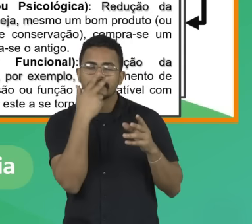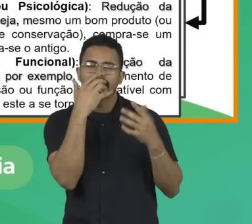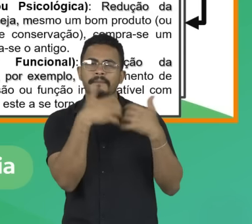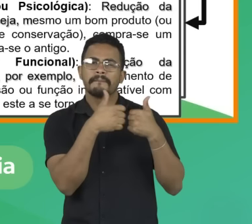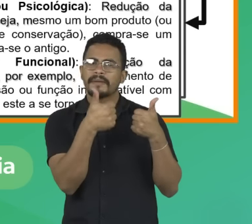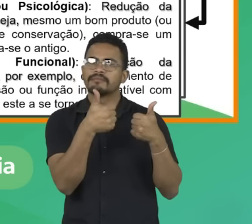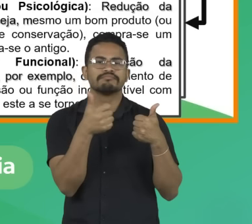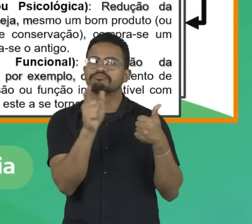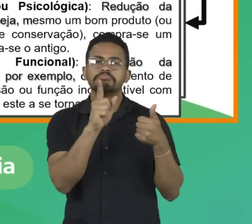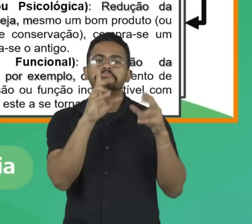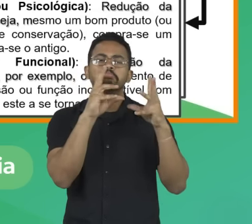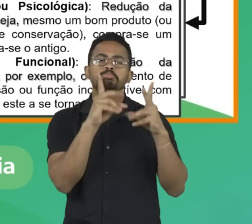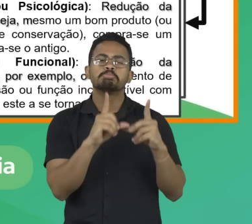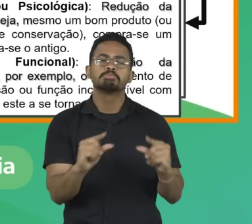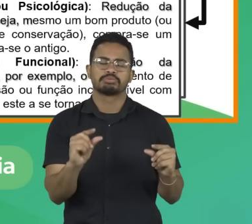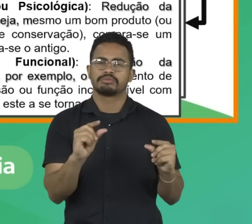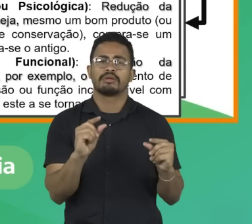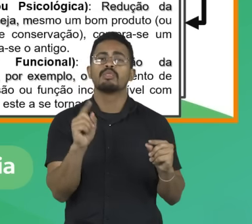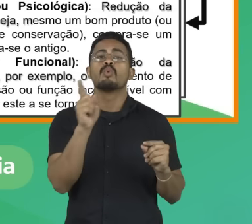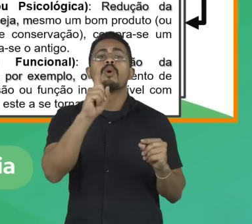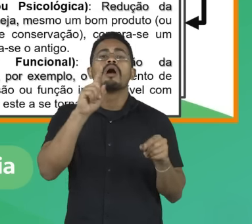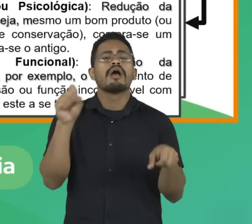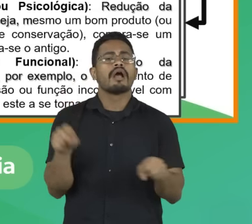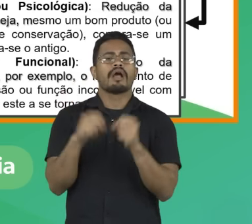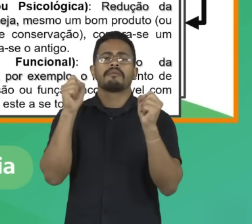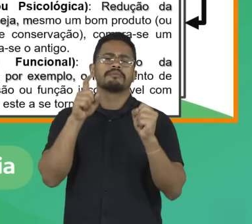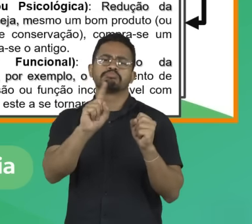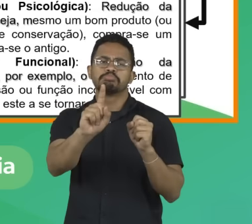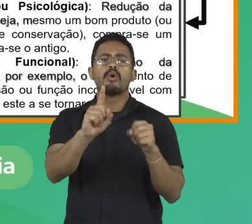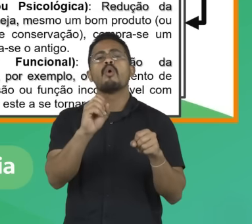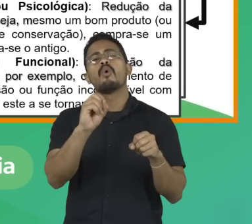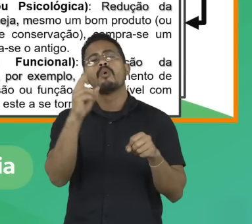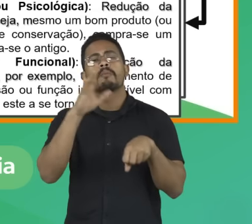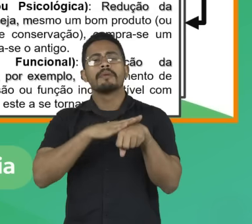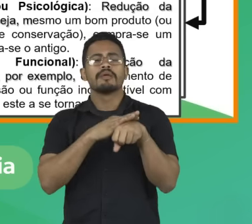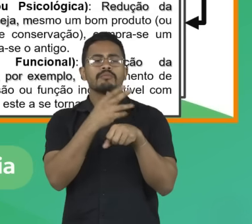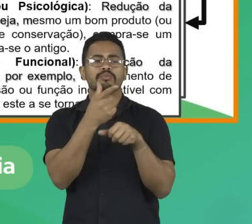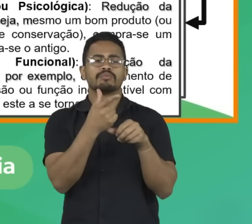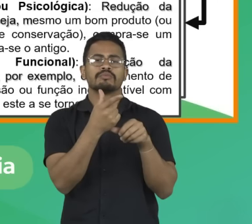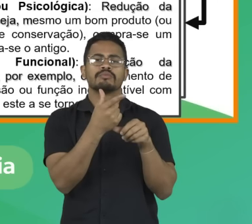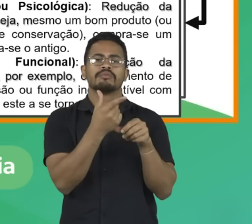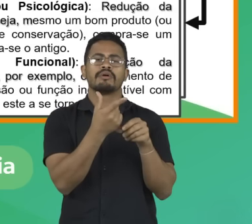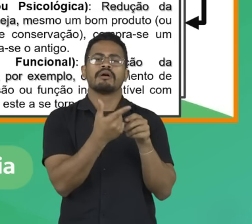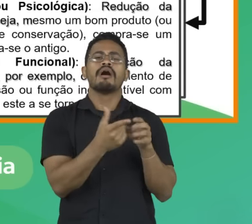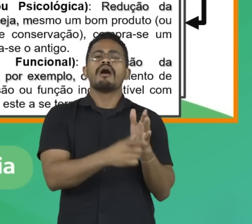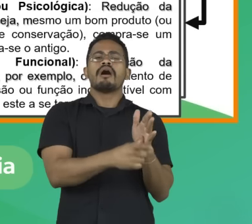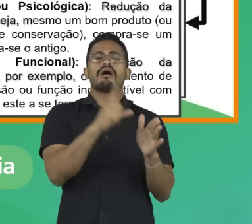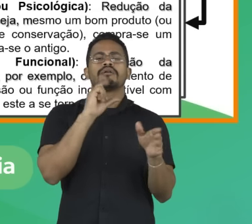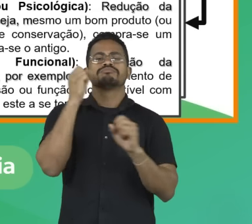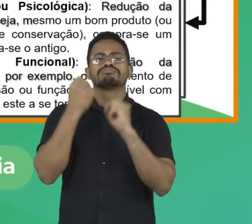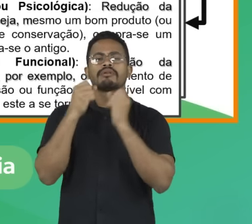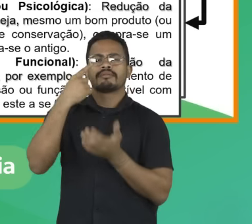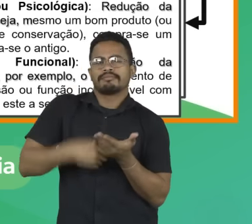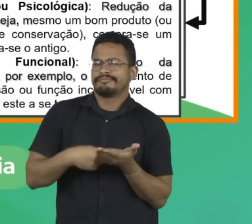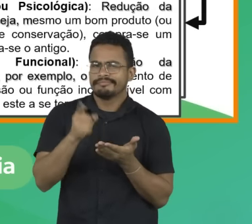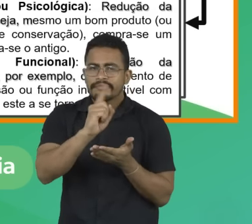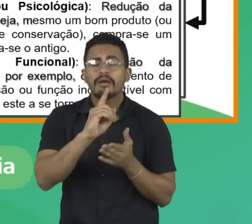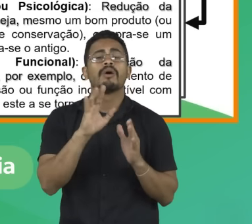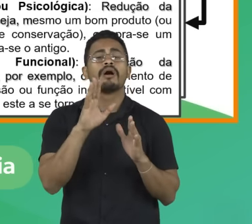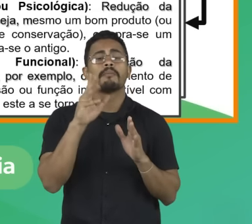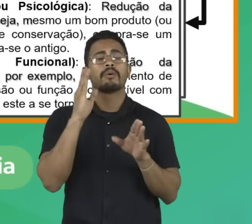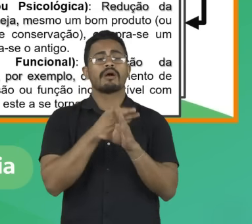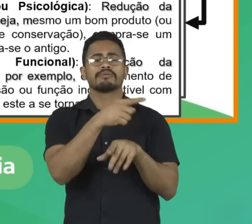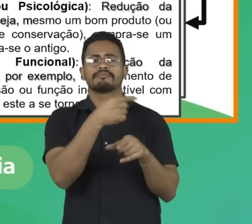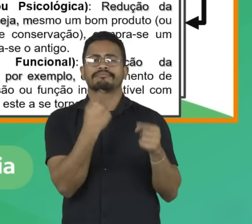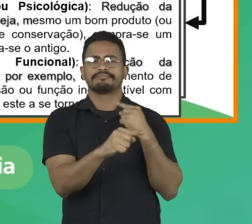quebra e não é por programação. É uma incompatibilidade. Por exemplo, quando